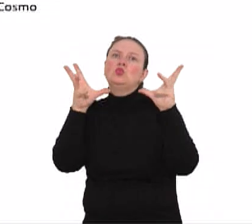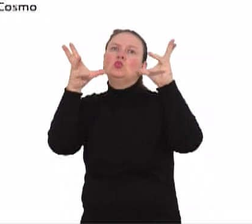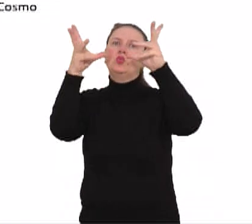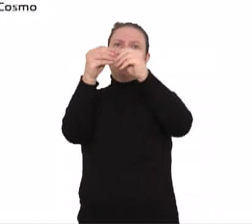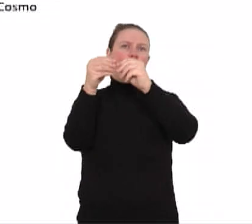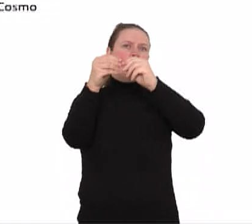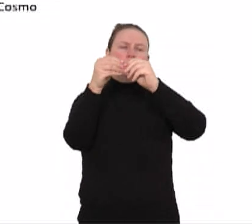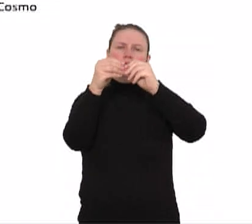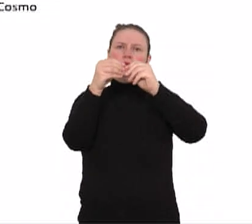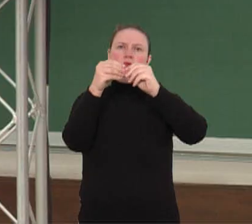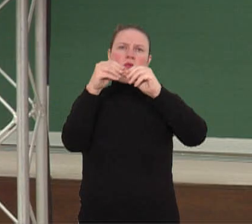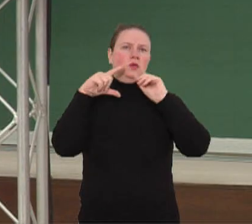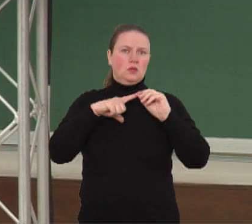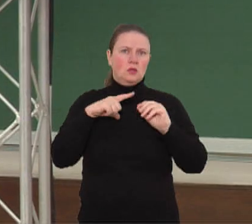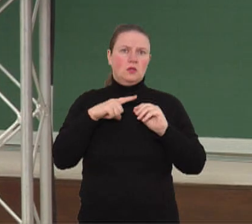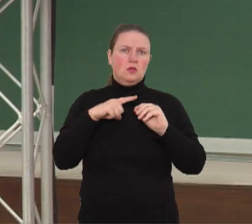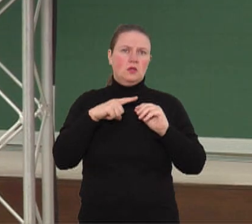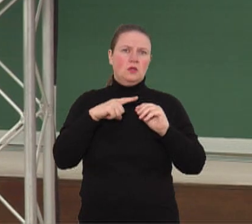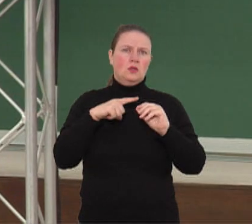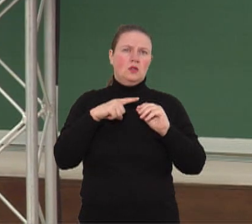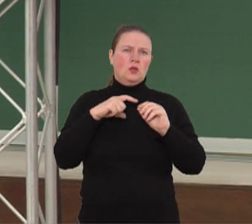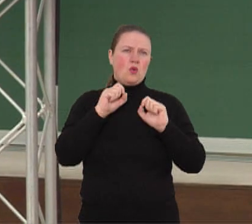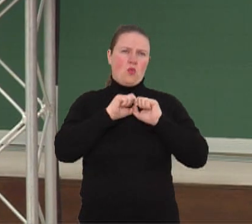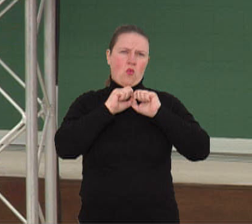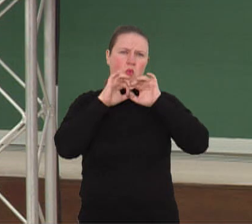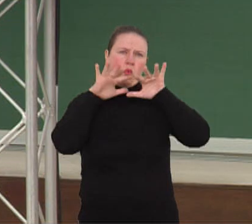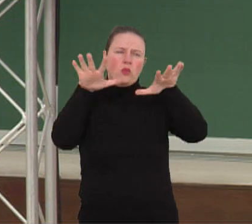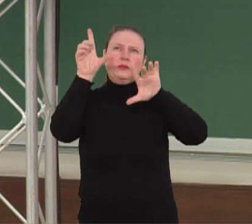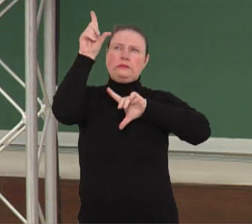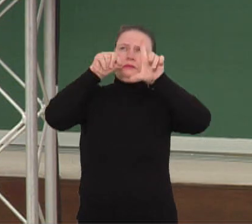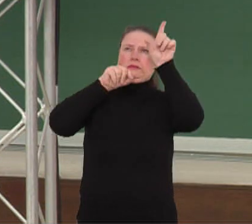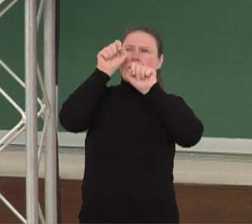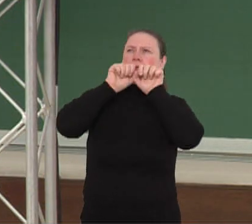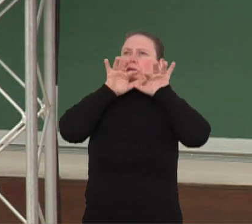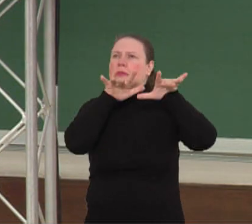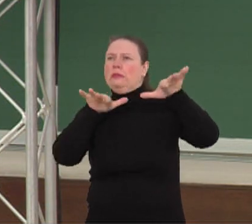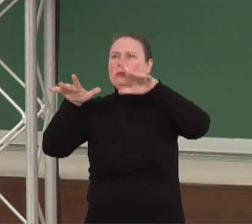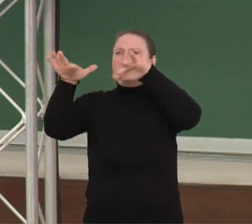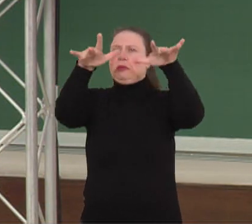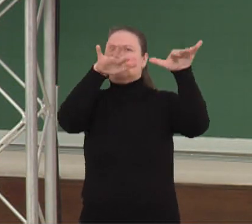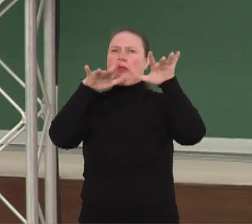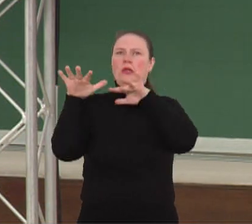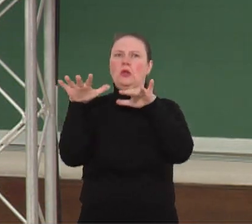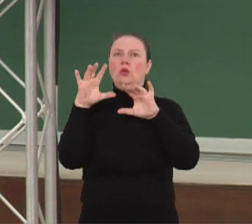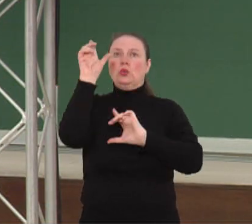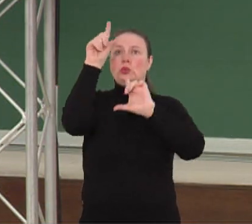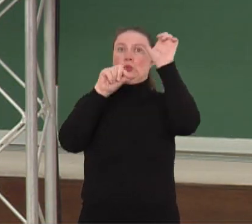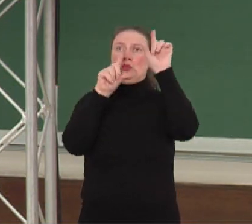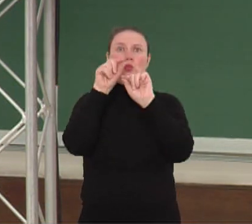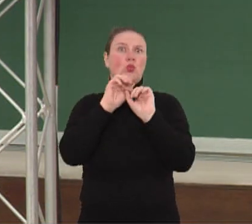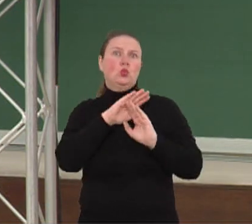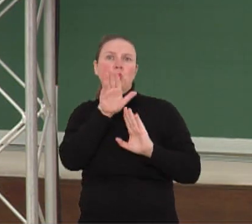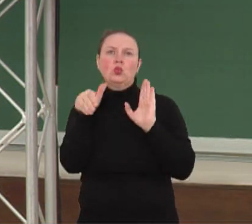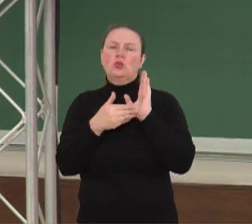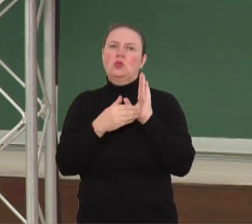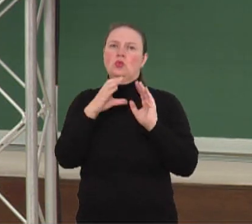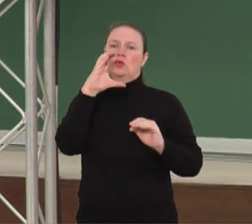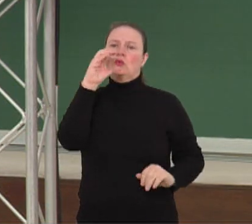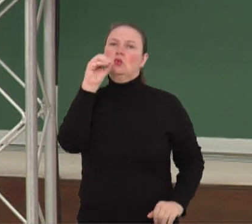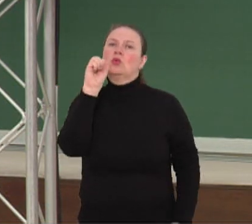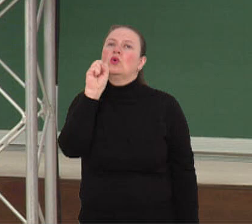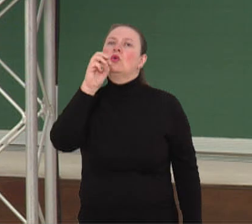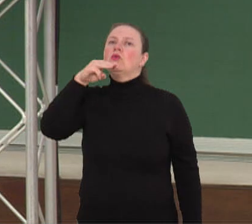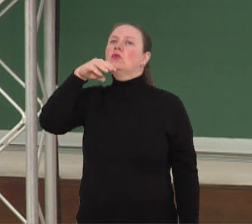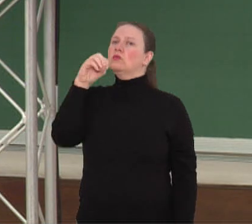tudo, o universo inteiro, todas as galáxias, todos os sistemas, todas as estrelas, tudo, isso é o